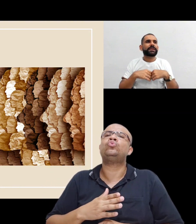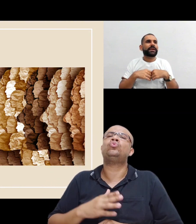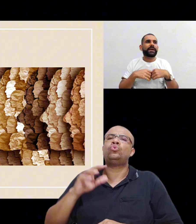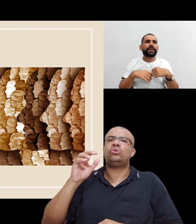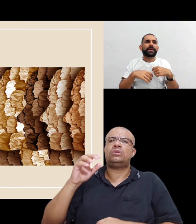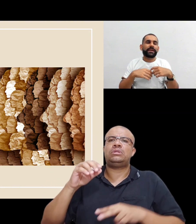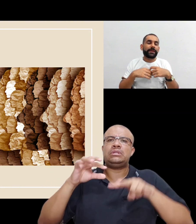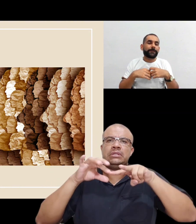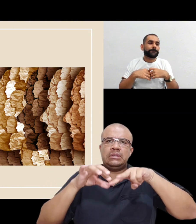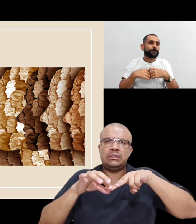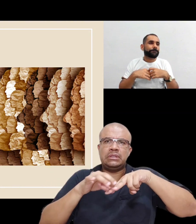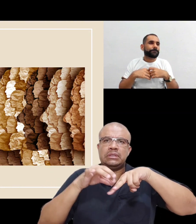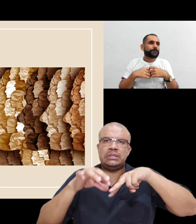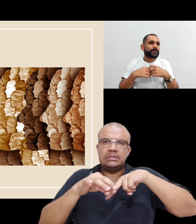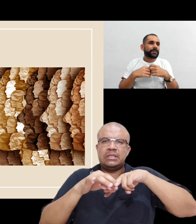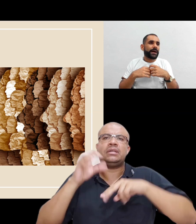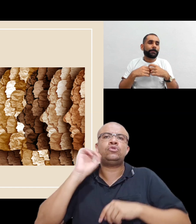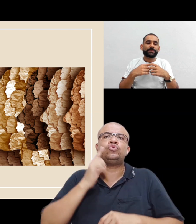surda,